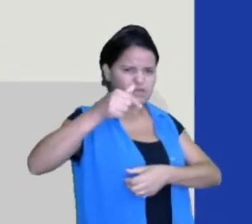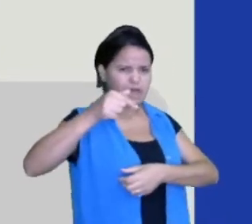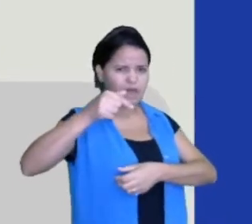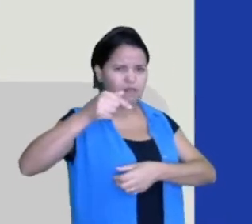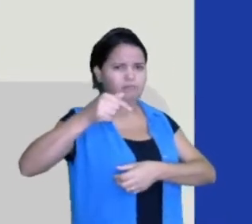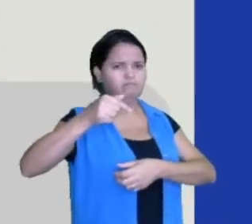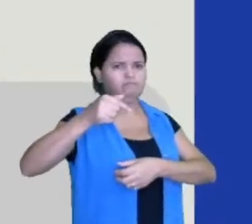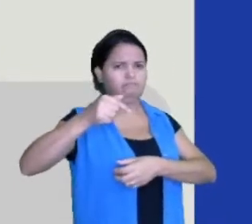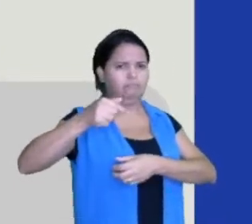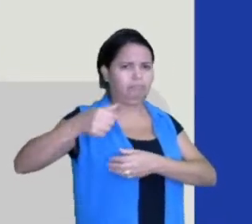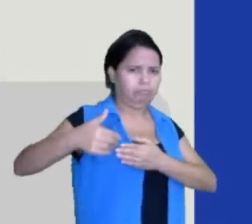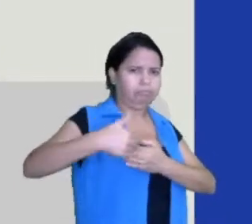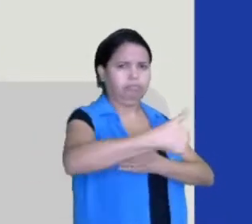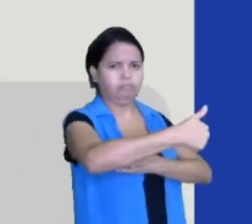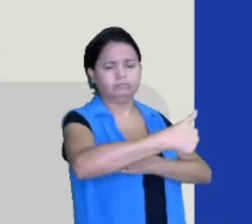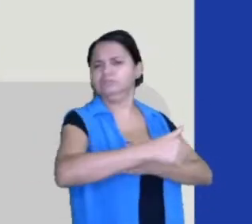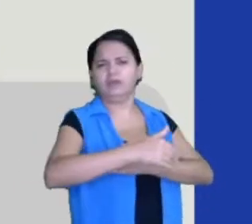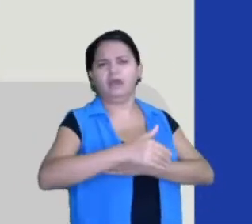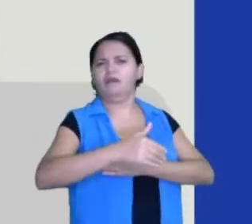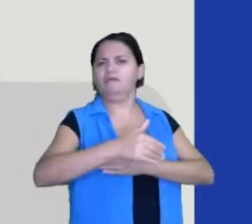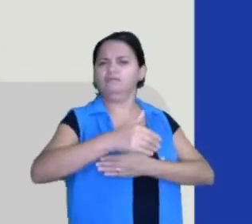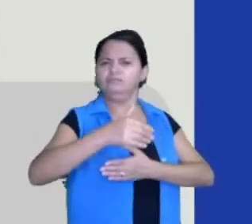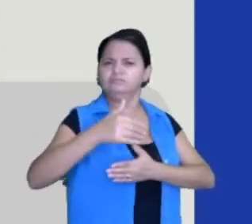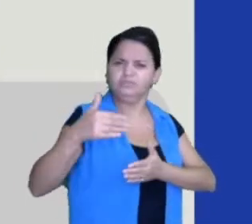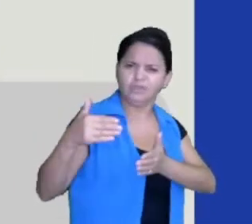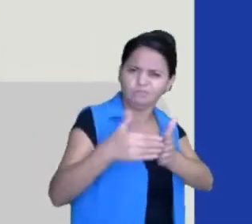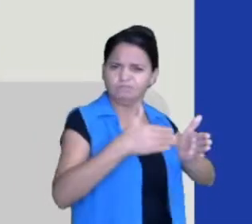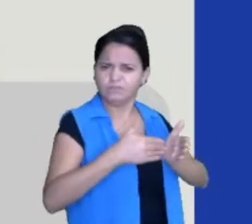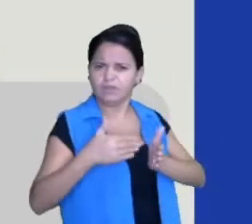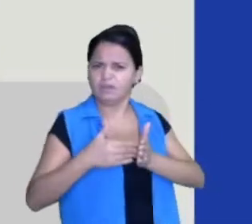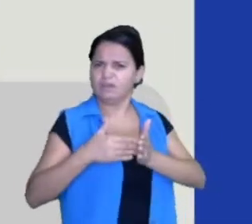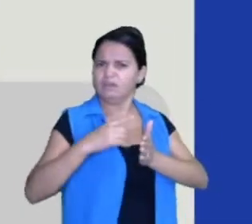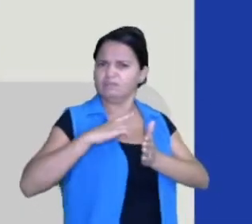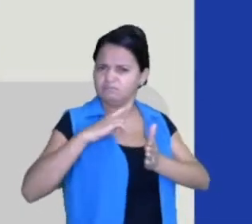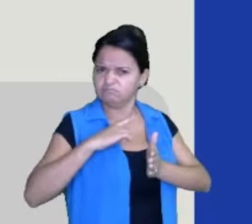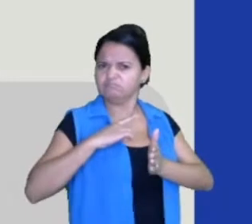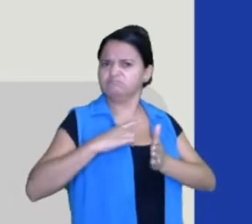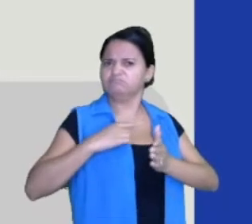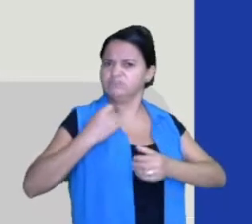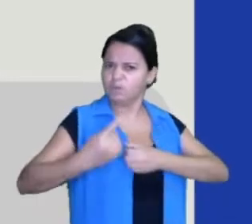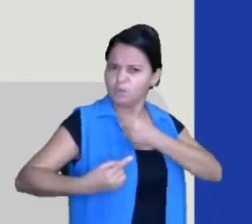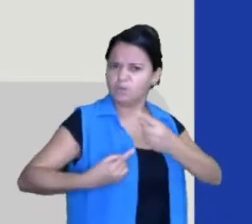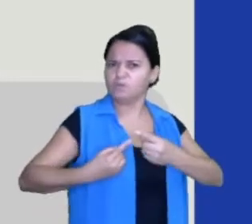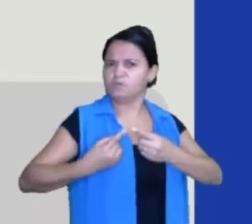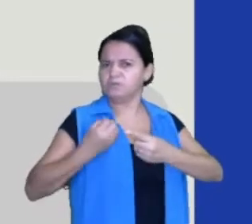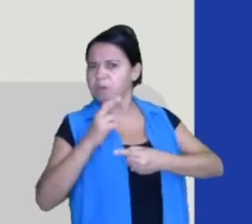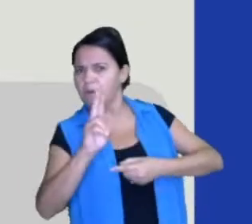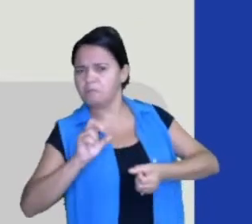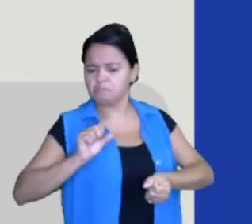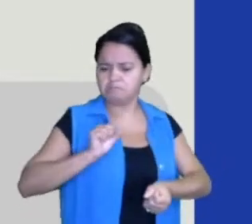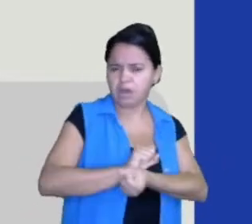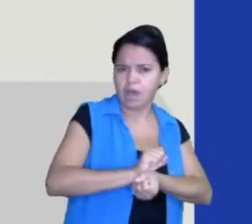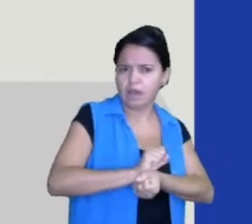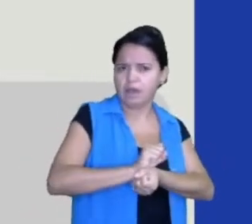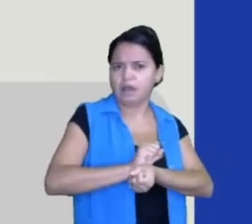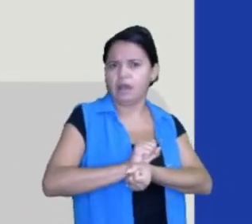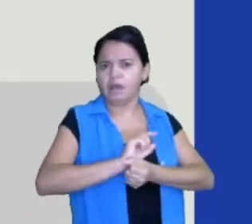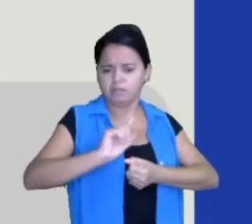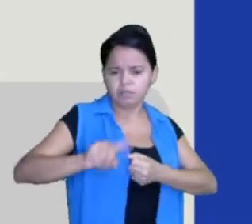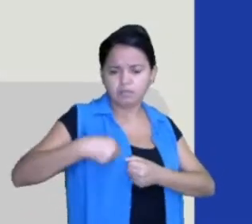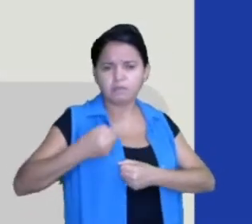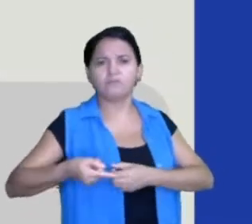interrupção sim, né? Vai acontecer batalhas, em alguns momentos vão parar, né? Mas depois